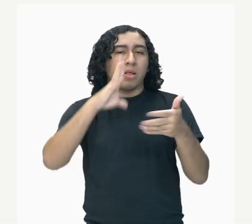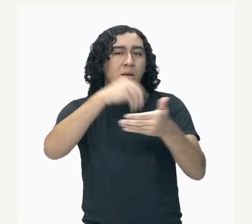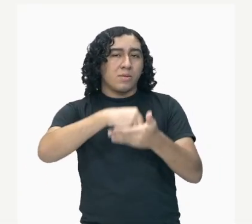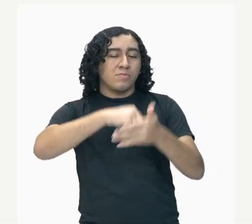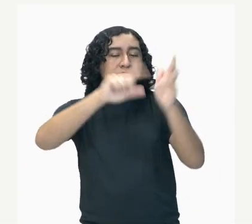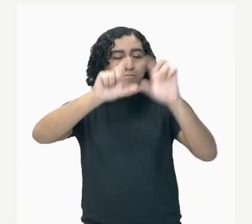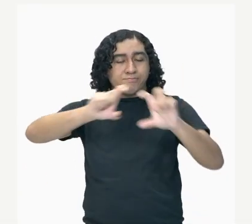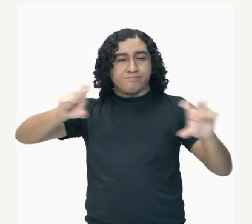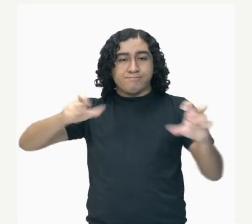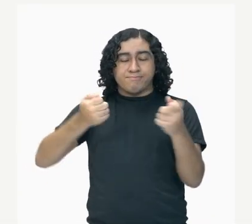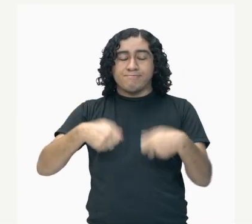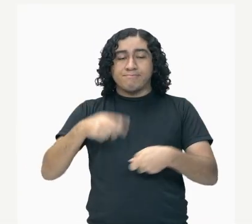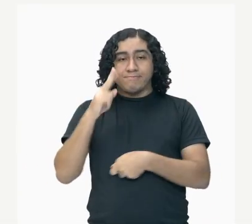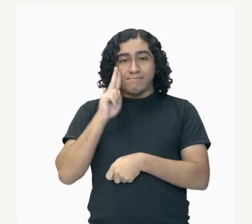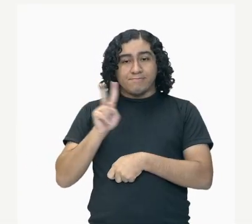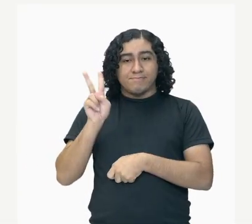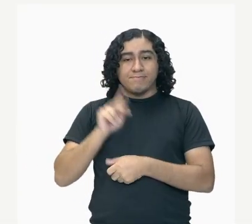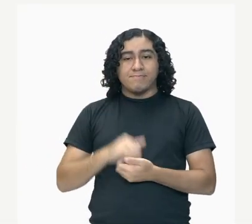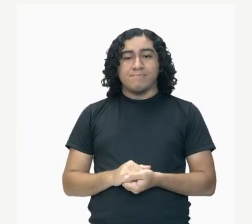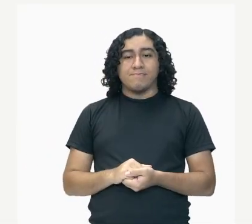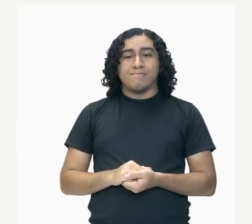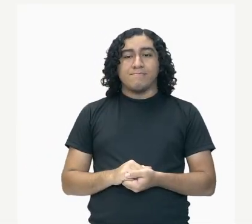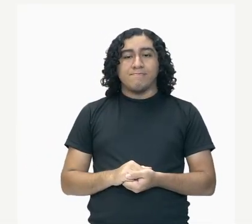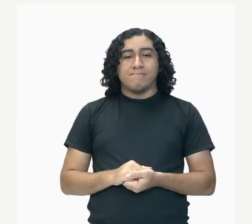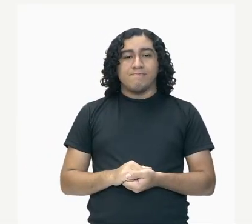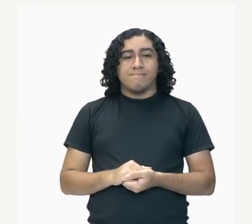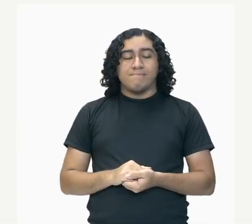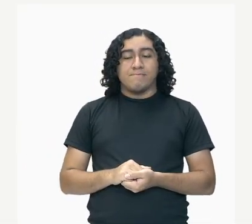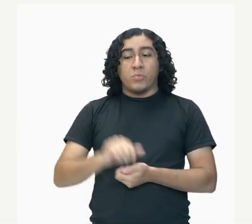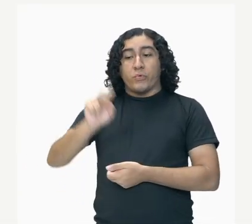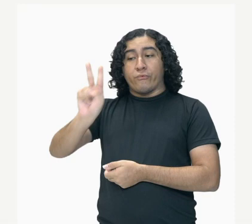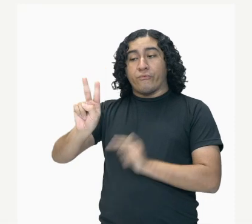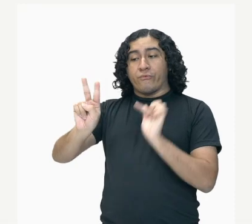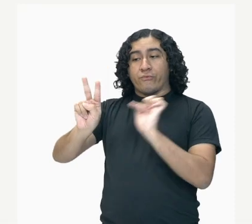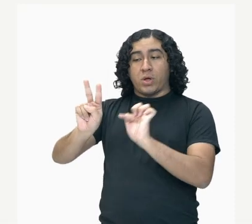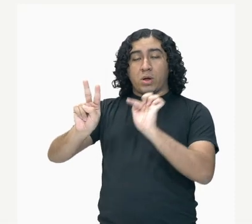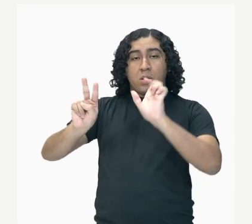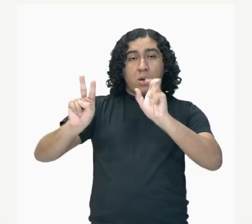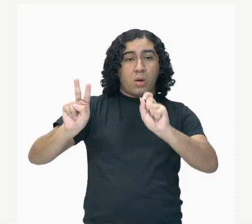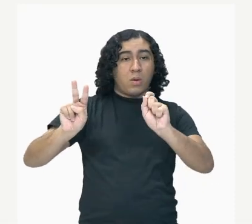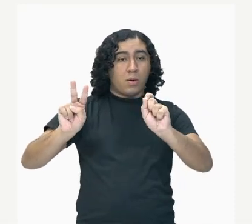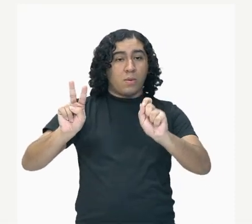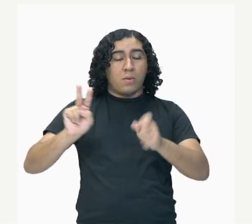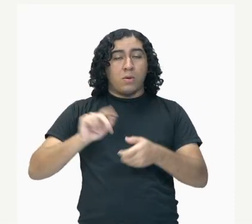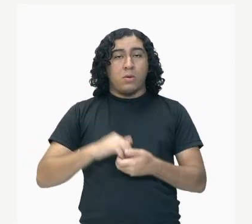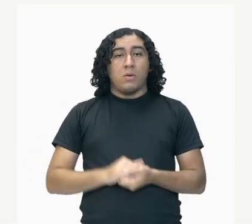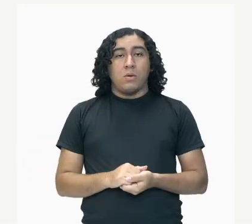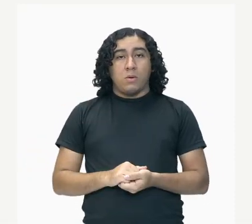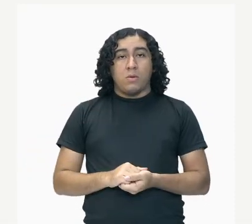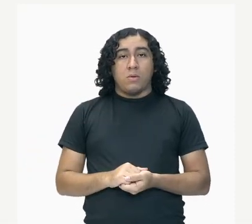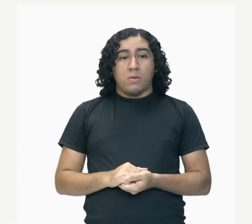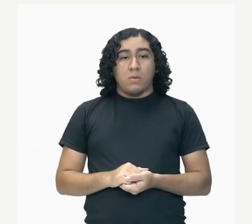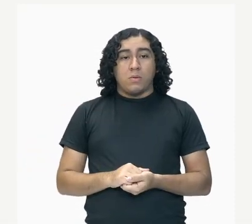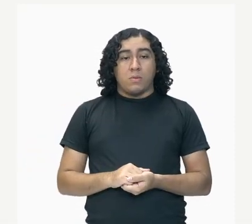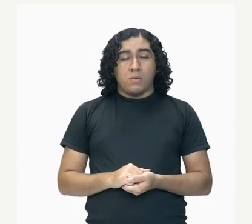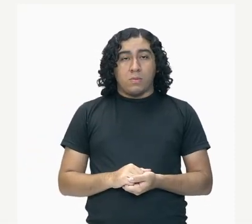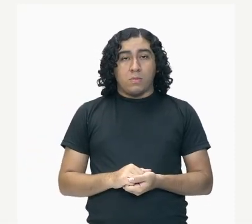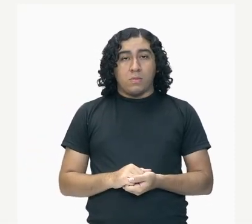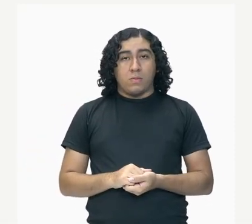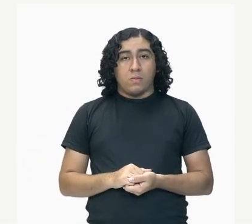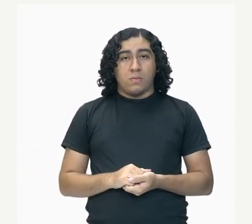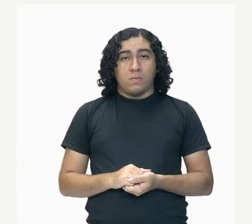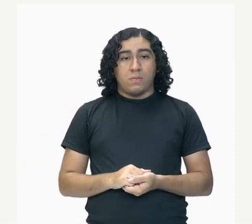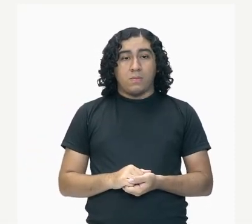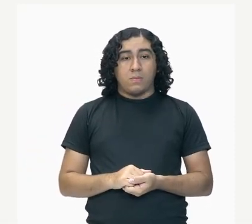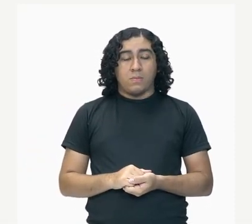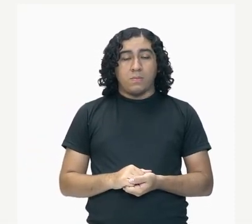olha aqui V lá da Fórmula eu vou colocar a fórmula aqui de novo para você já que ela não apareceu mas eu vou escrever aqui